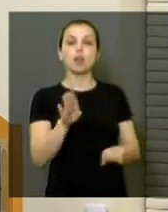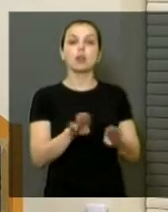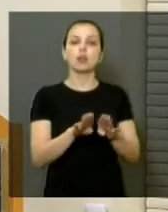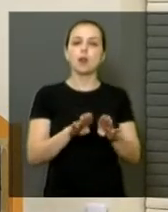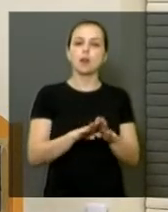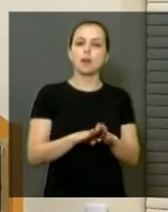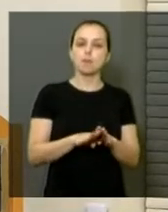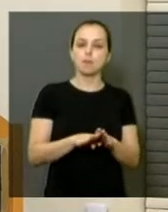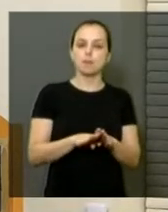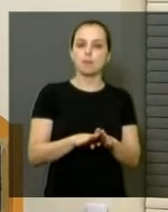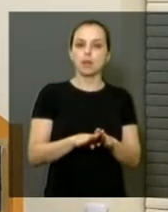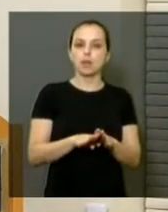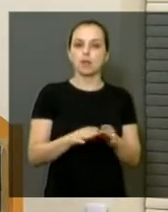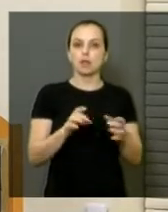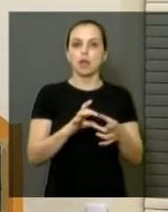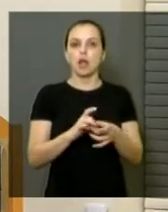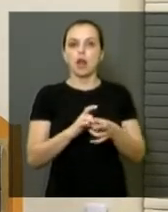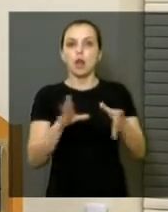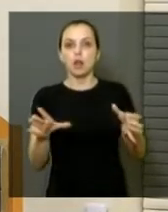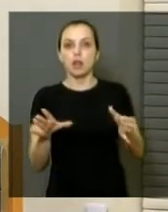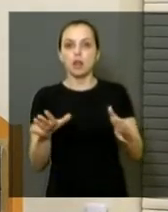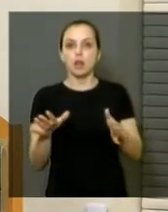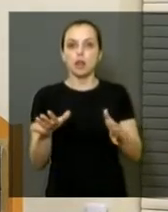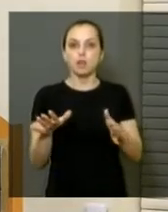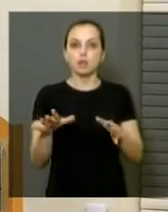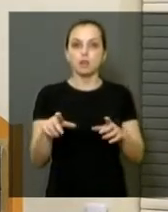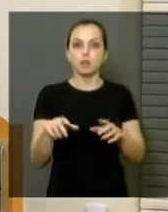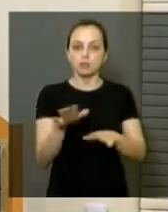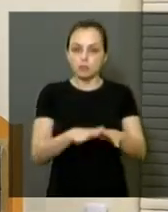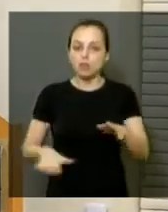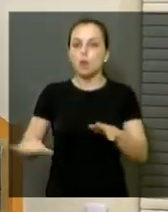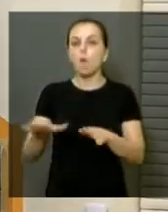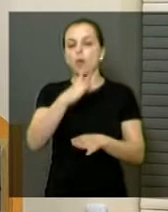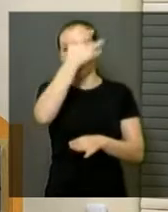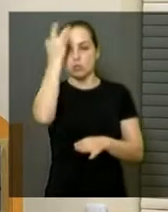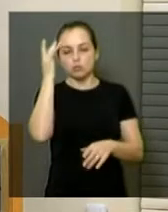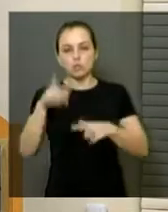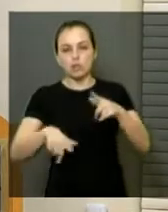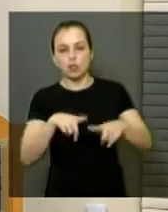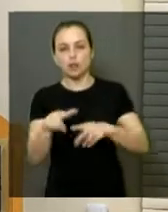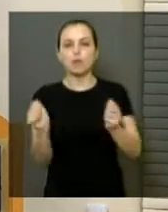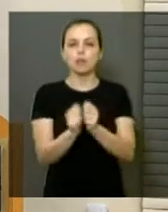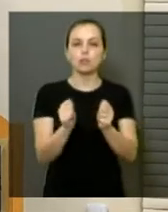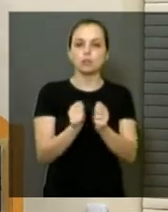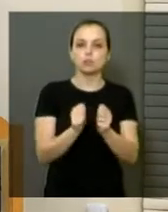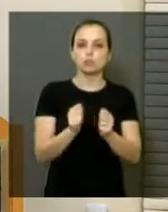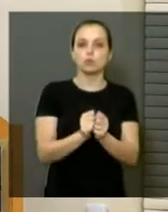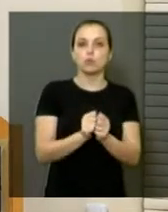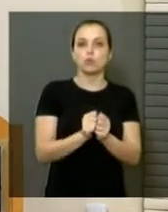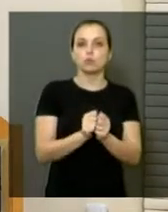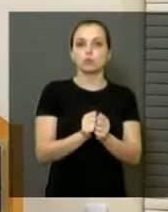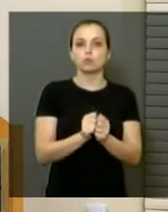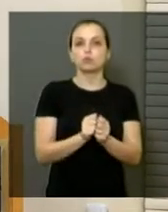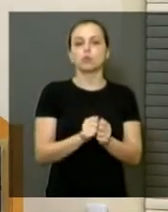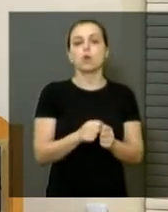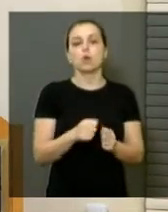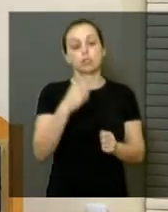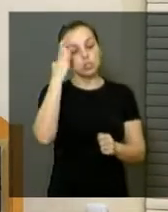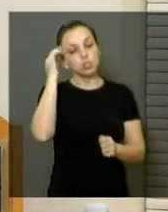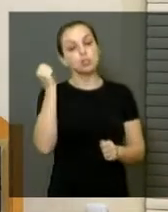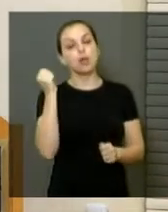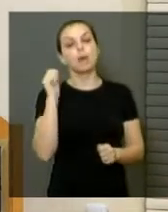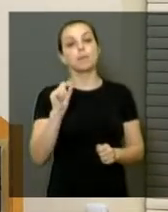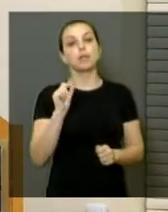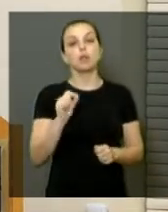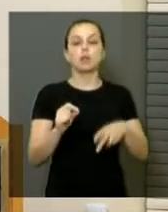determina a exoneração de todo o gabinete, porque a gente sabe que a prática corrente é que, quando o vereador